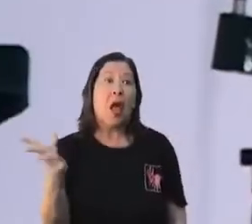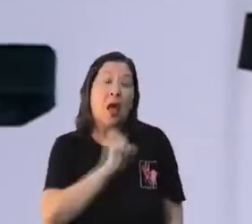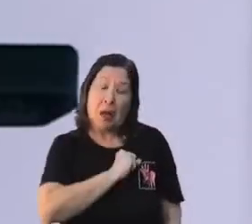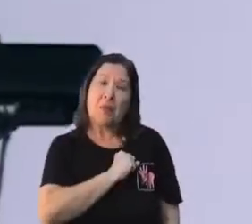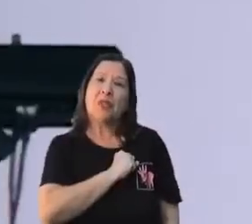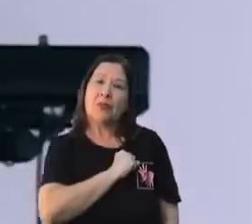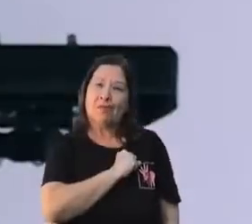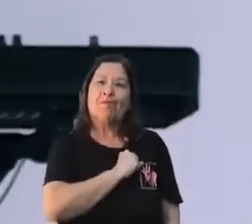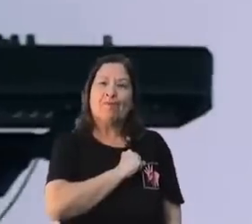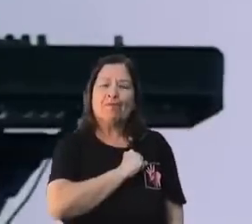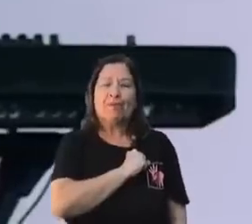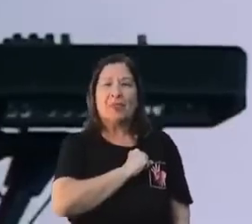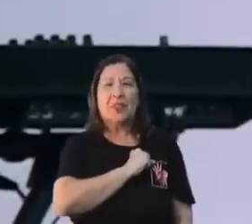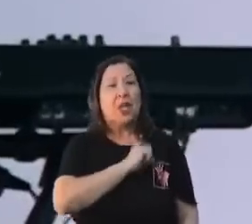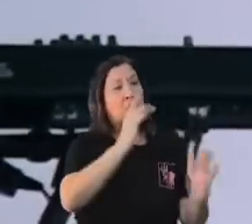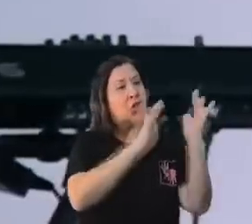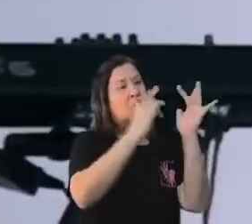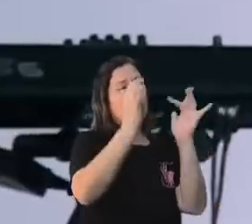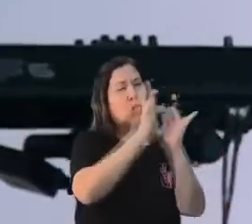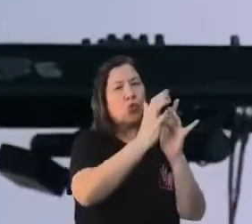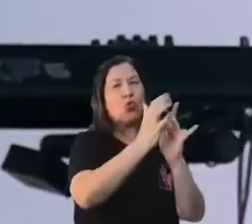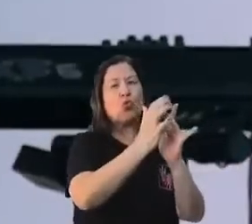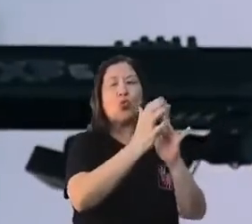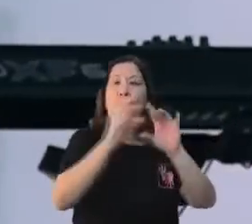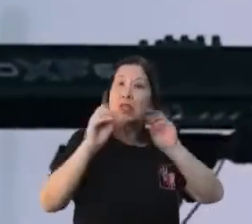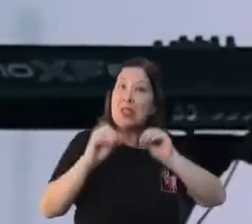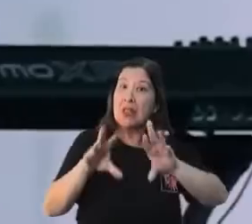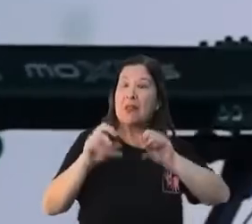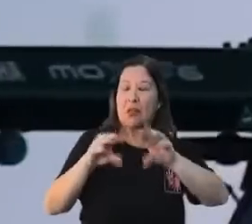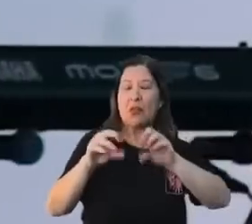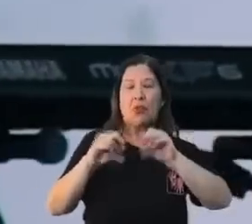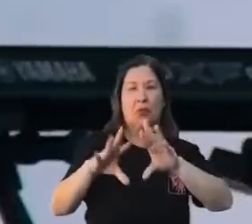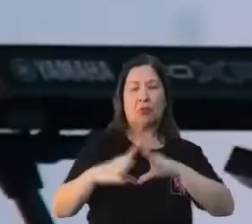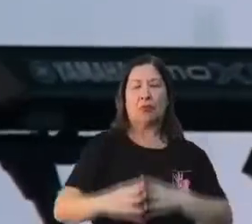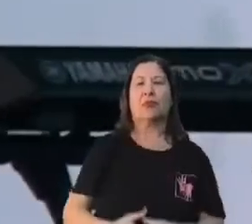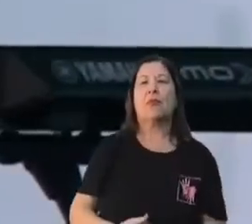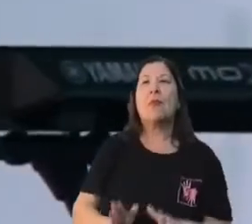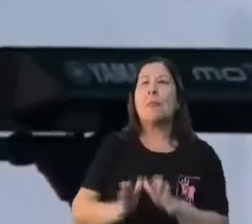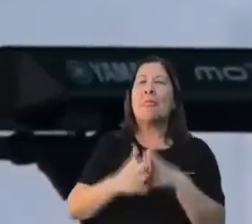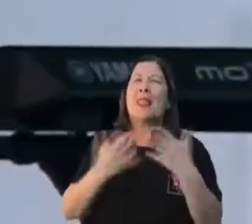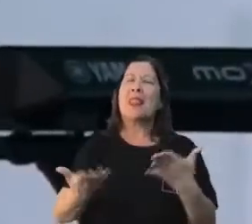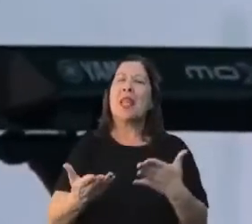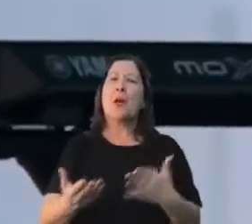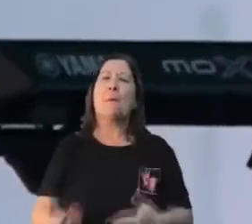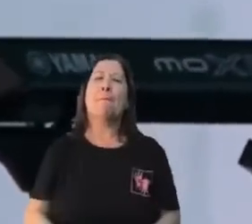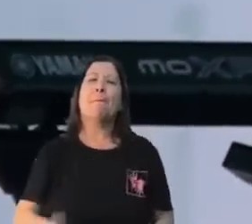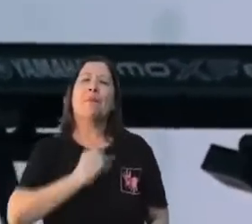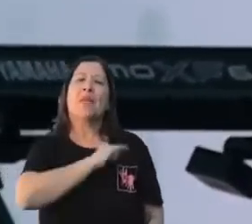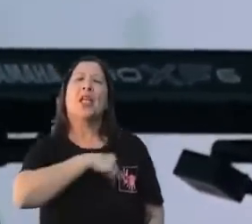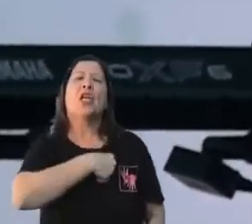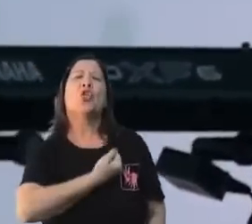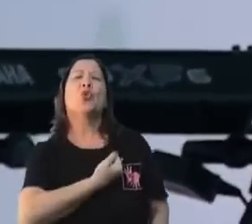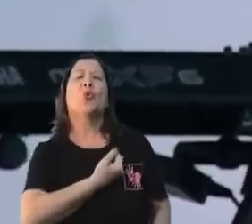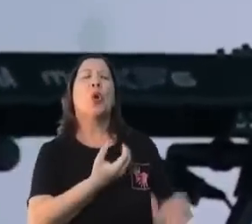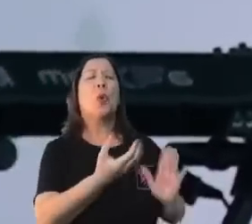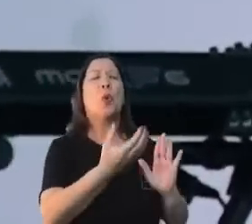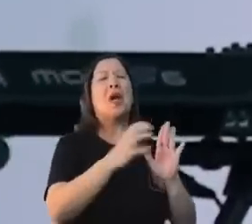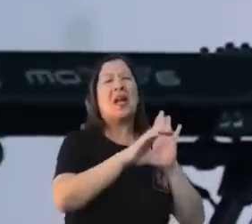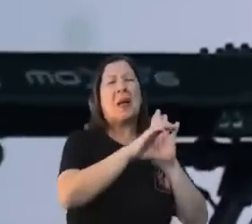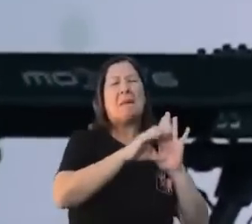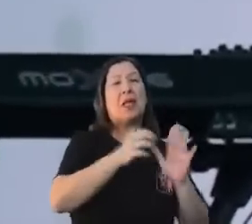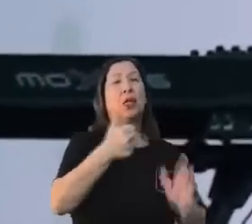ela é incógnita. Entretanto, em João 12, essa mulher tem nome. Essa mulher é